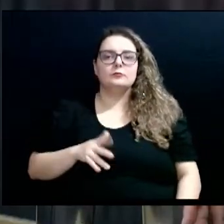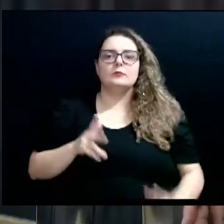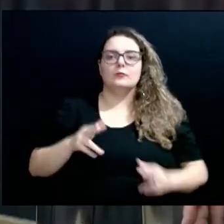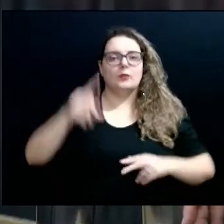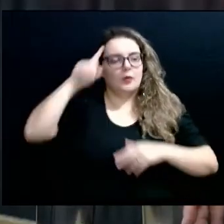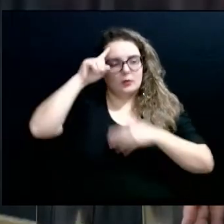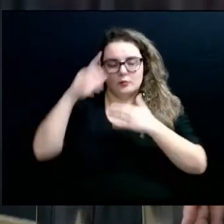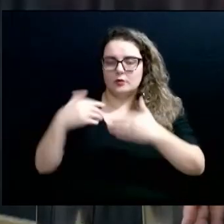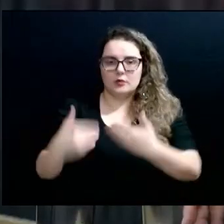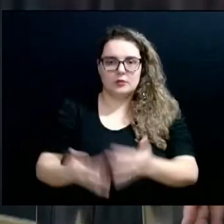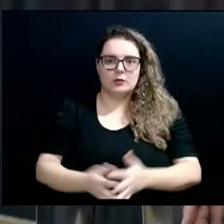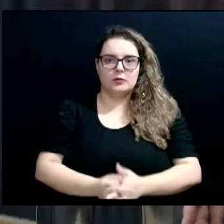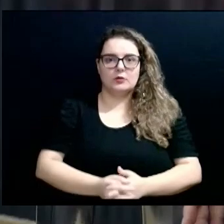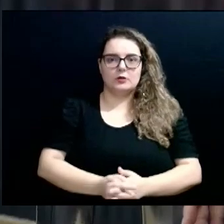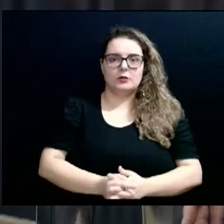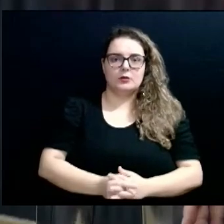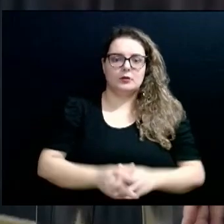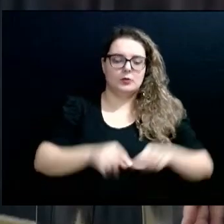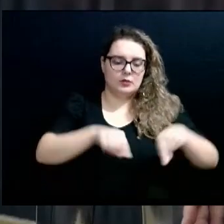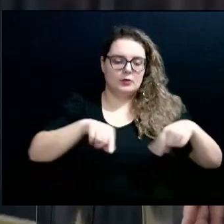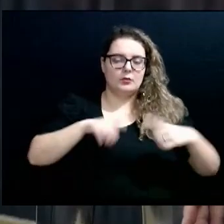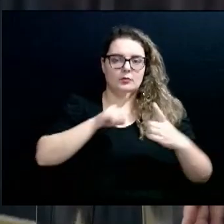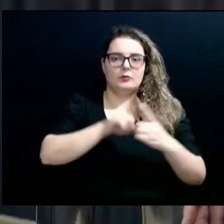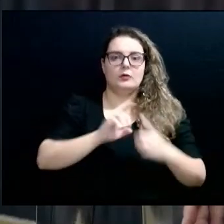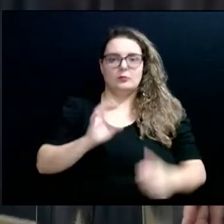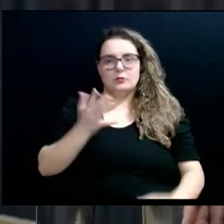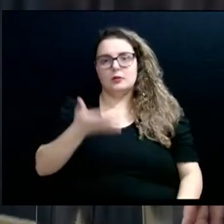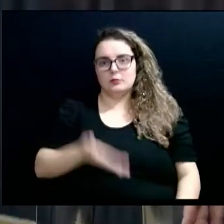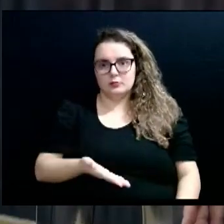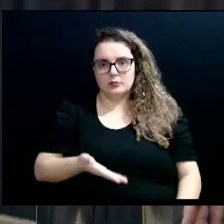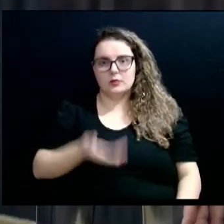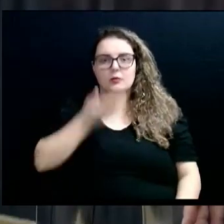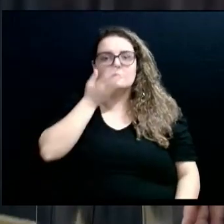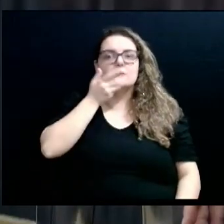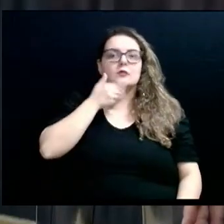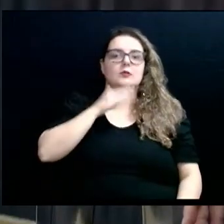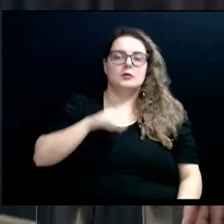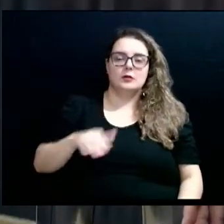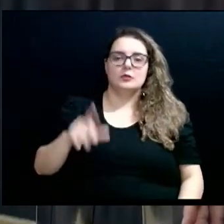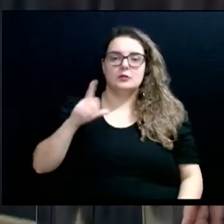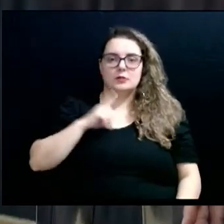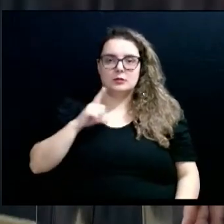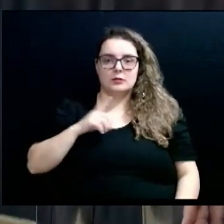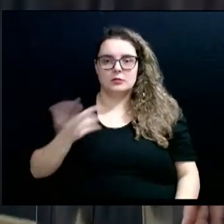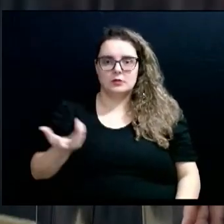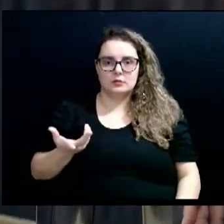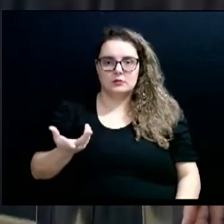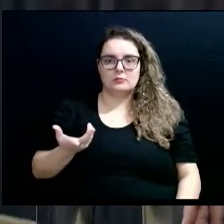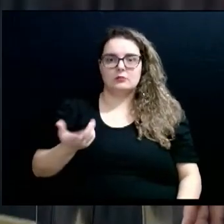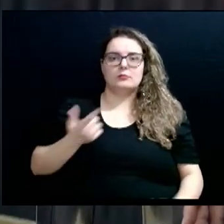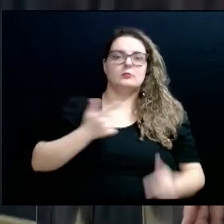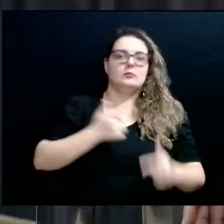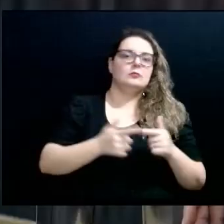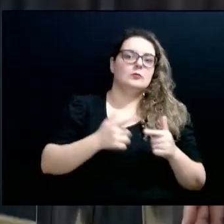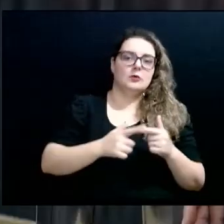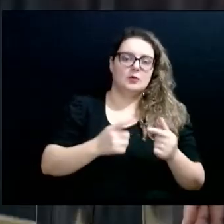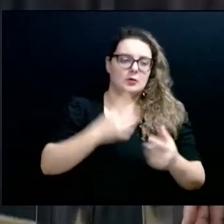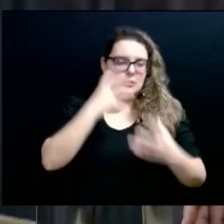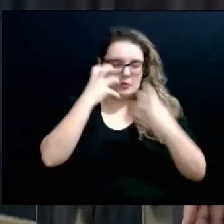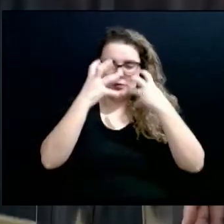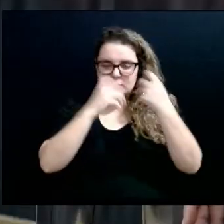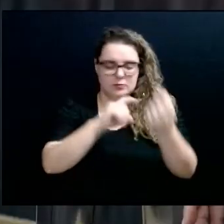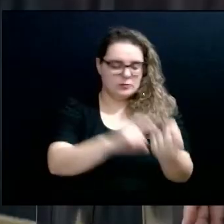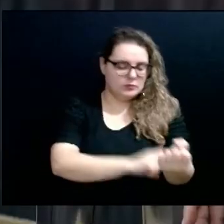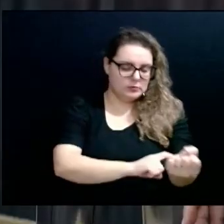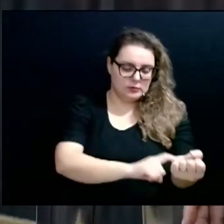no consultório, isso aparece muito assim, né? Crianças, por exemplo, que têm questões ali com a raiva, que ficam muito nervosas. E quando